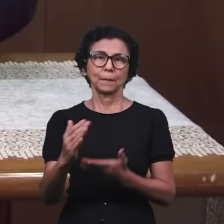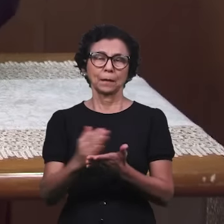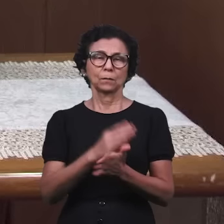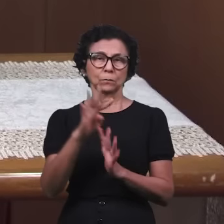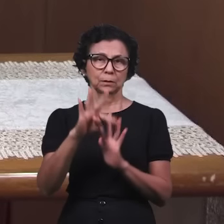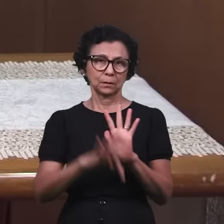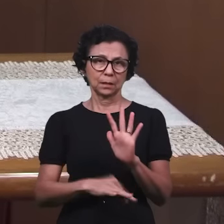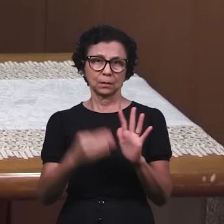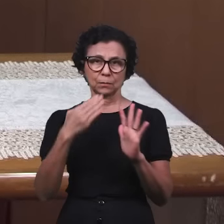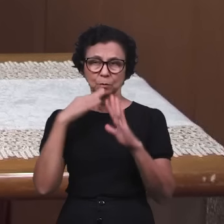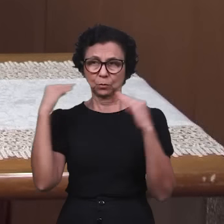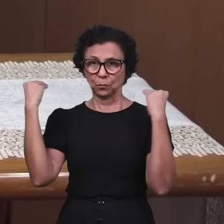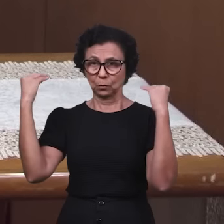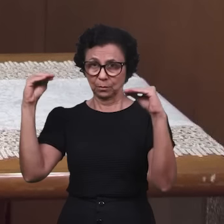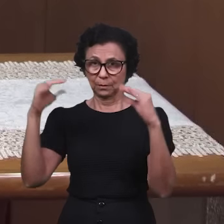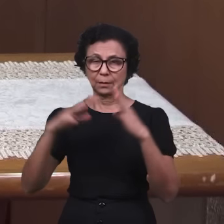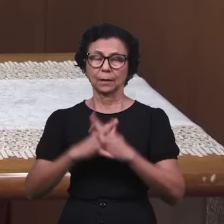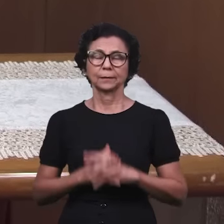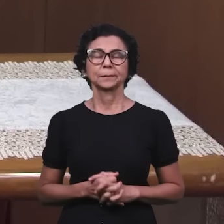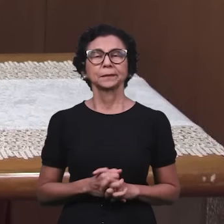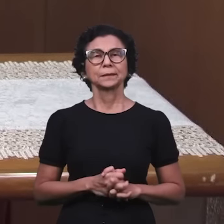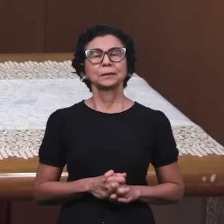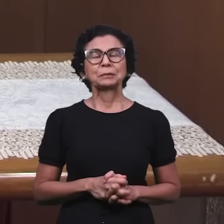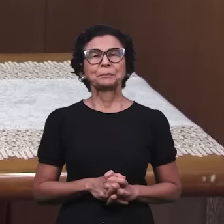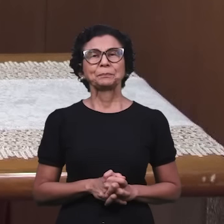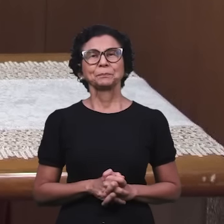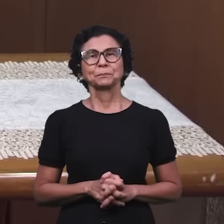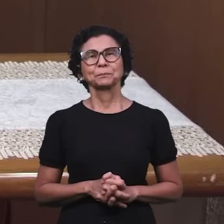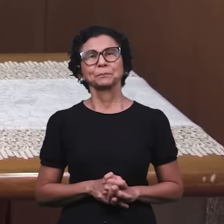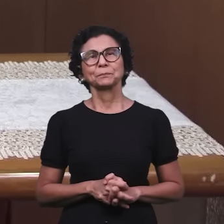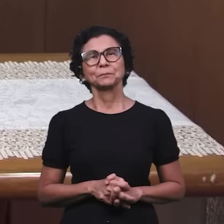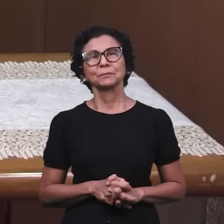vou pedir para colocar na tela.